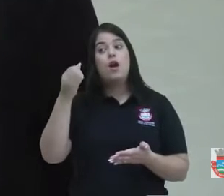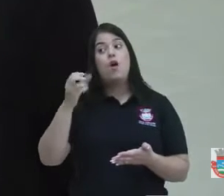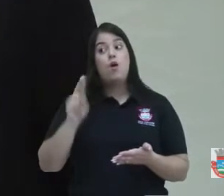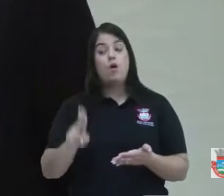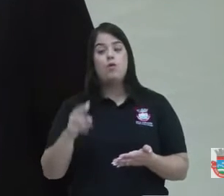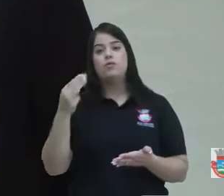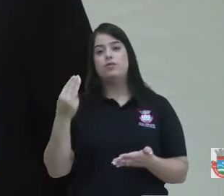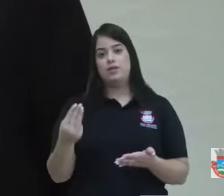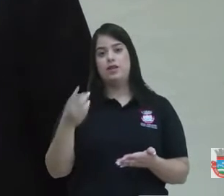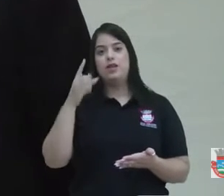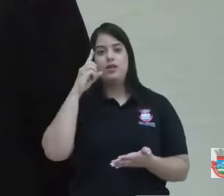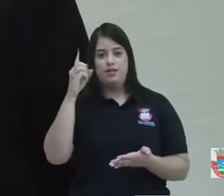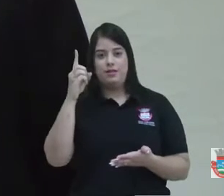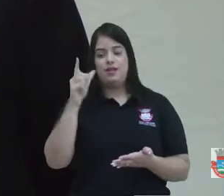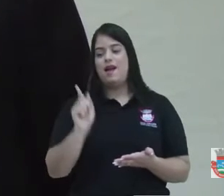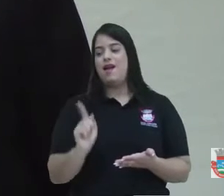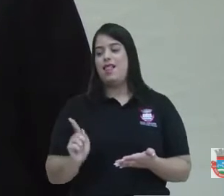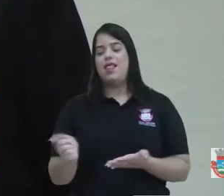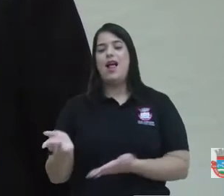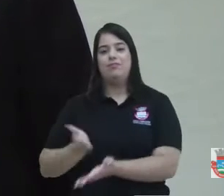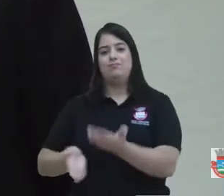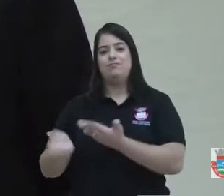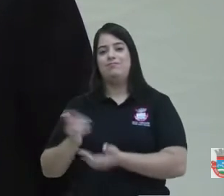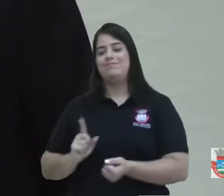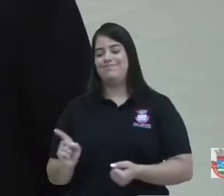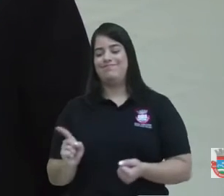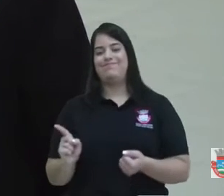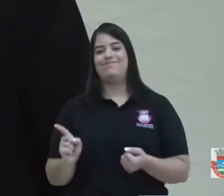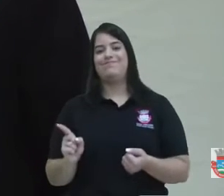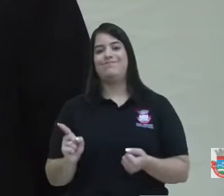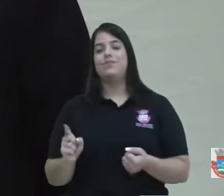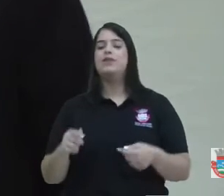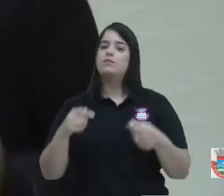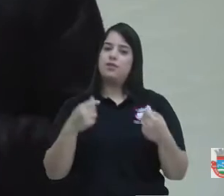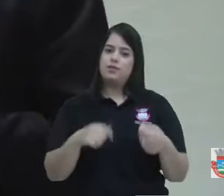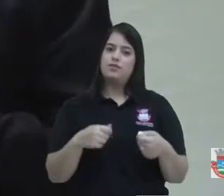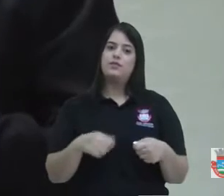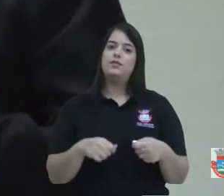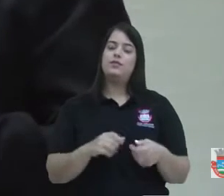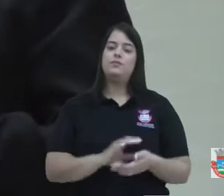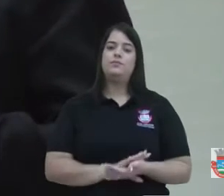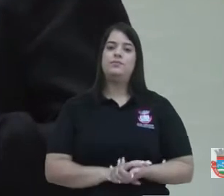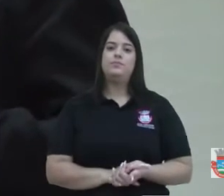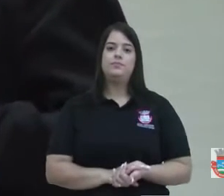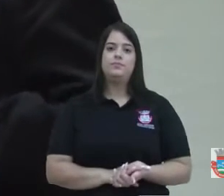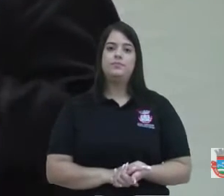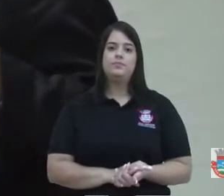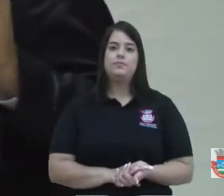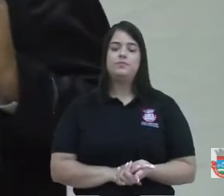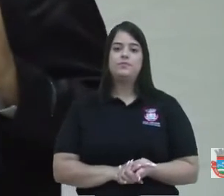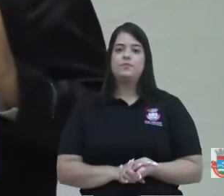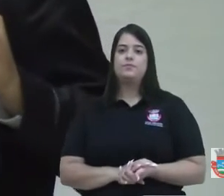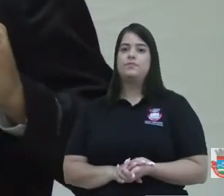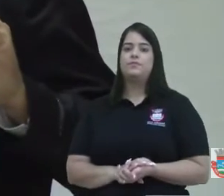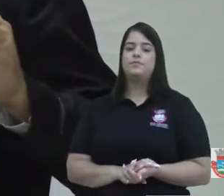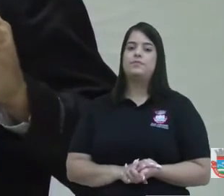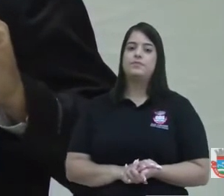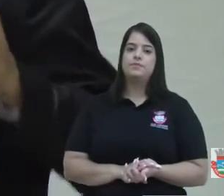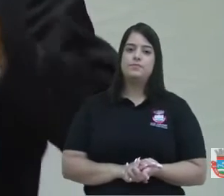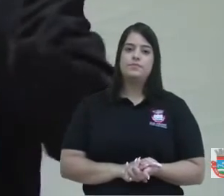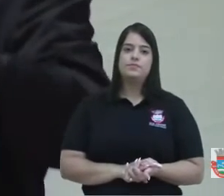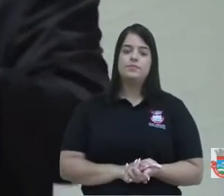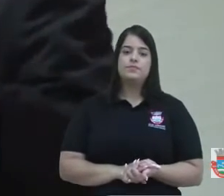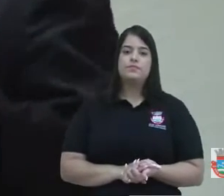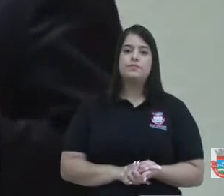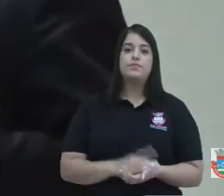3 dias, para ser atendido lá naquela comunidade que tanto precisa. E